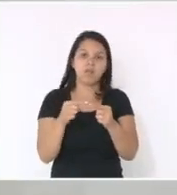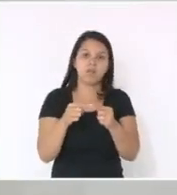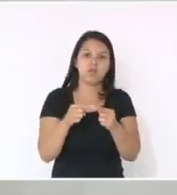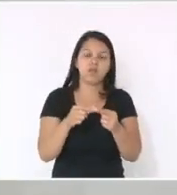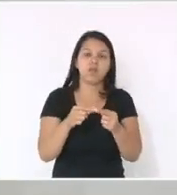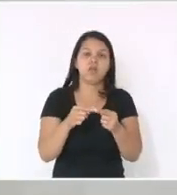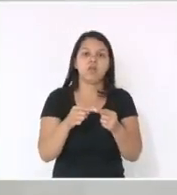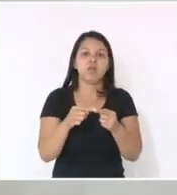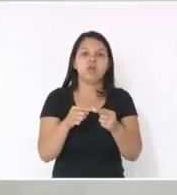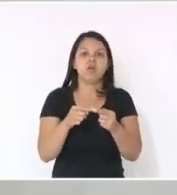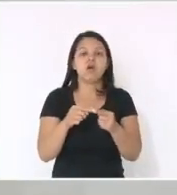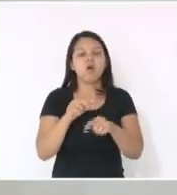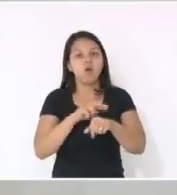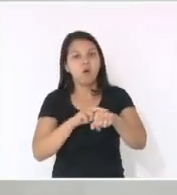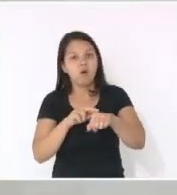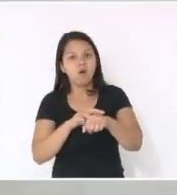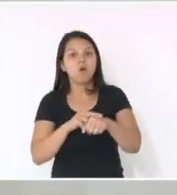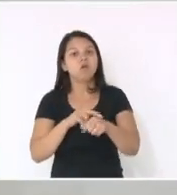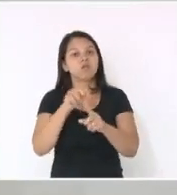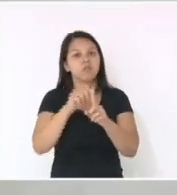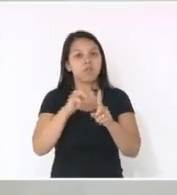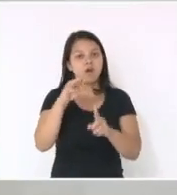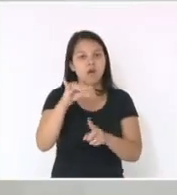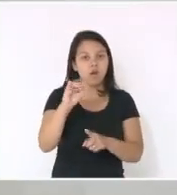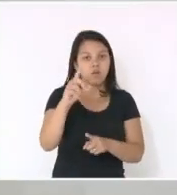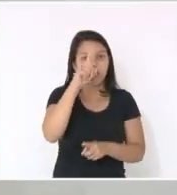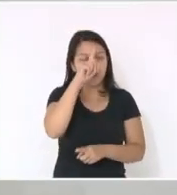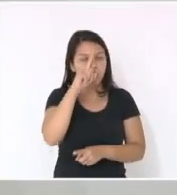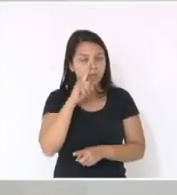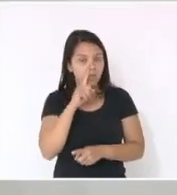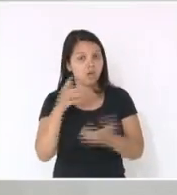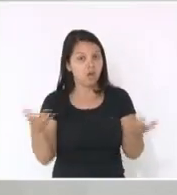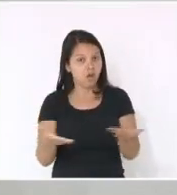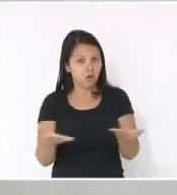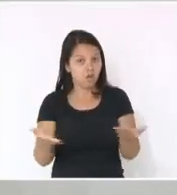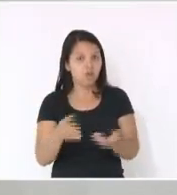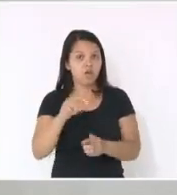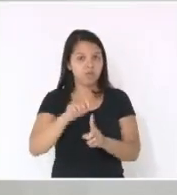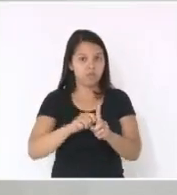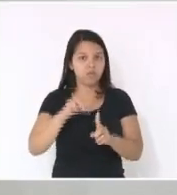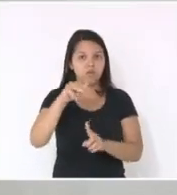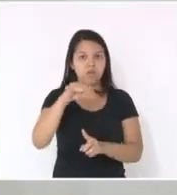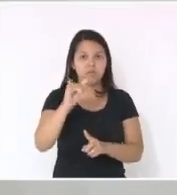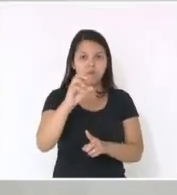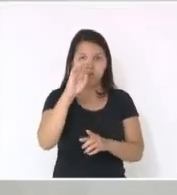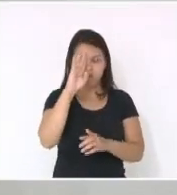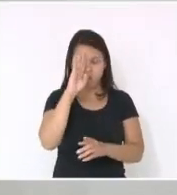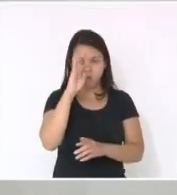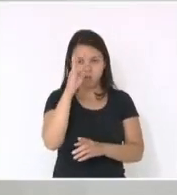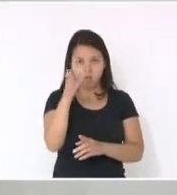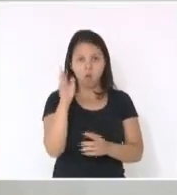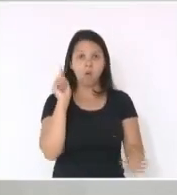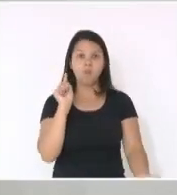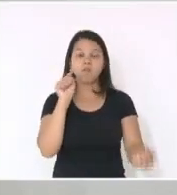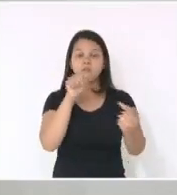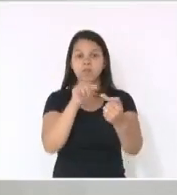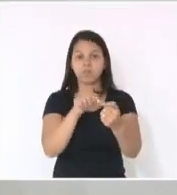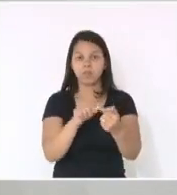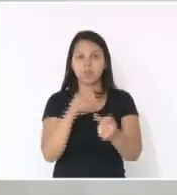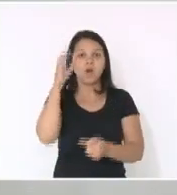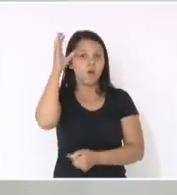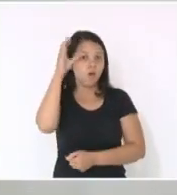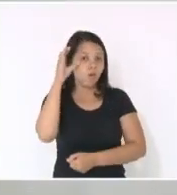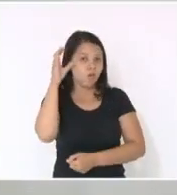como nós estamos justamente no mês de maio, e com o objetivo de reforçar essas ações de